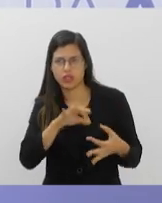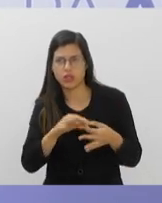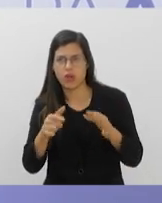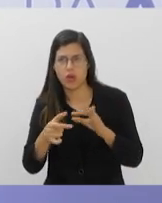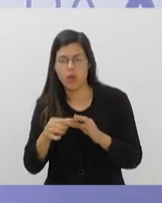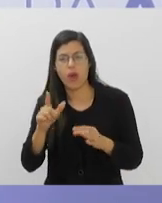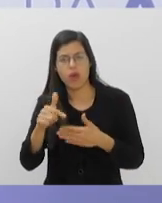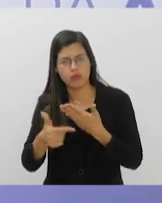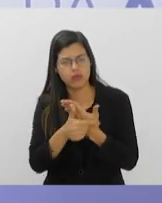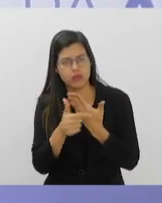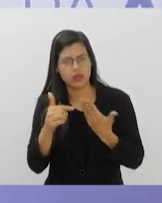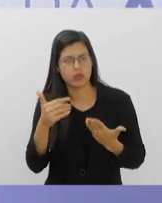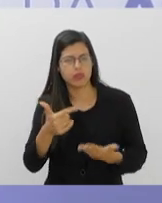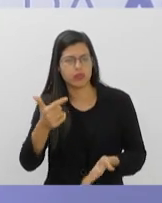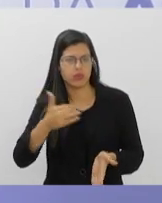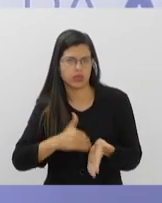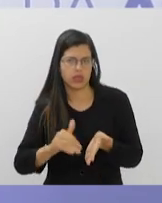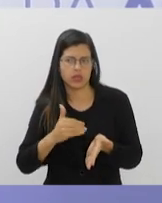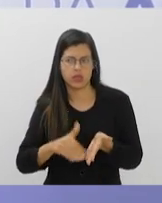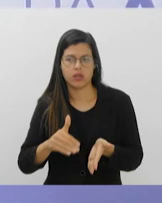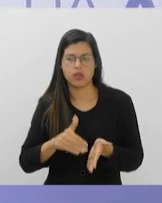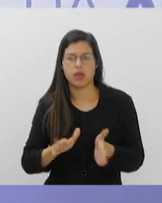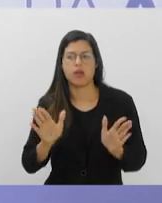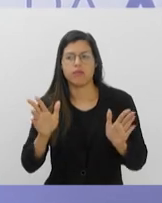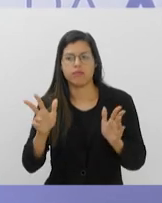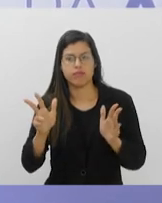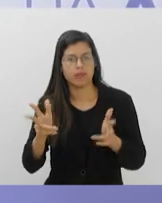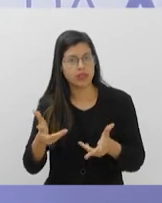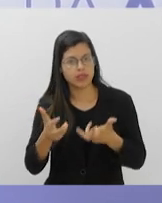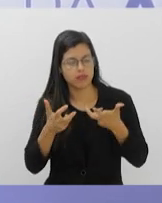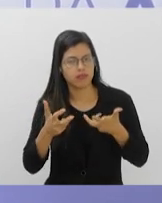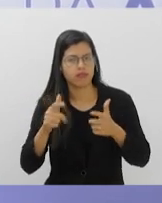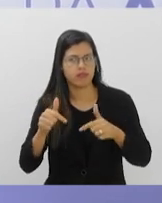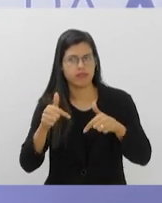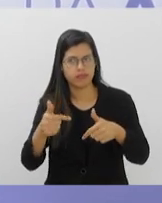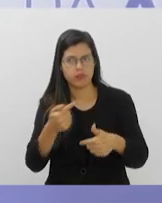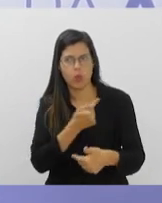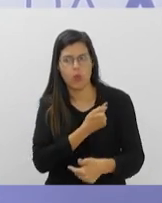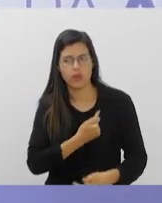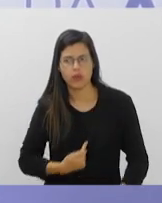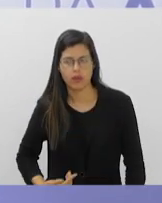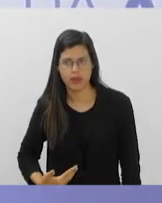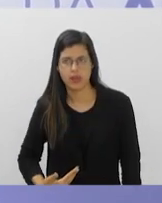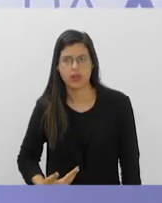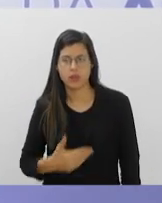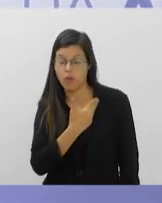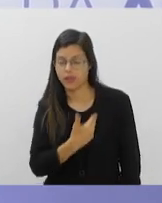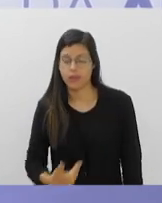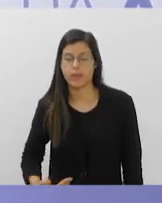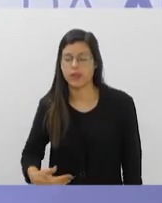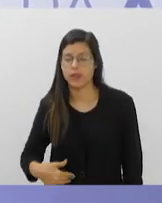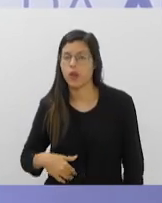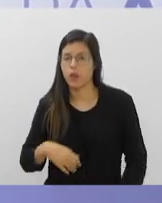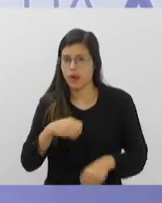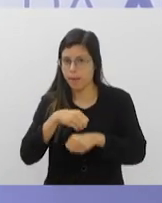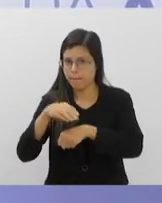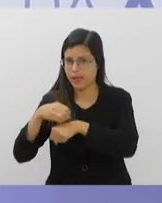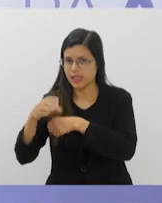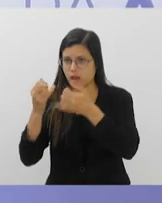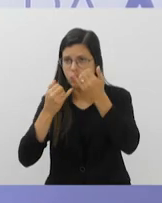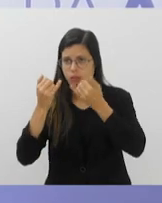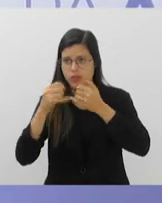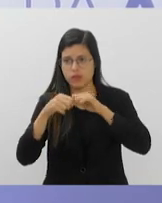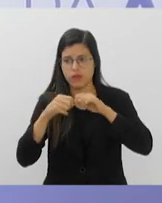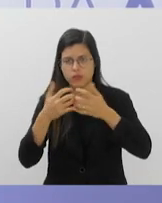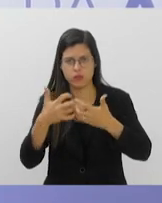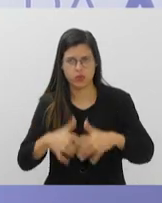eh enxergar essas ações governamentais que temos e dar repassar essas informações não só repassar mas fazermos